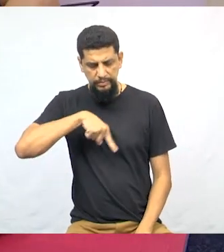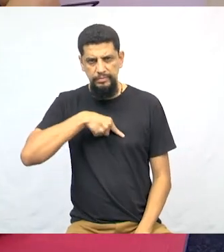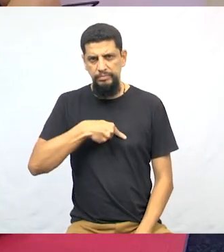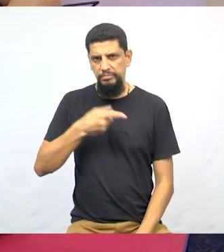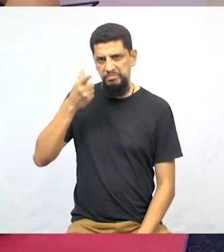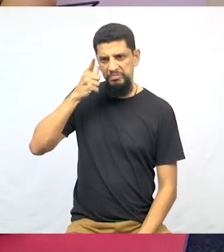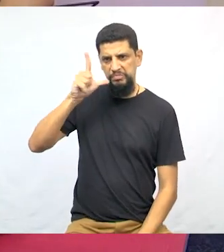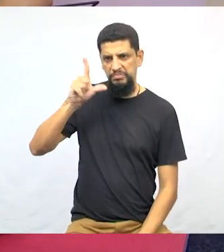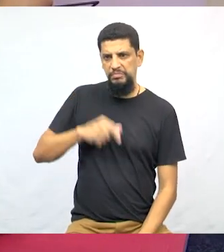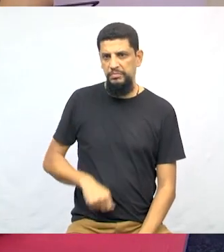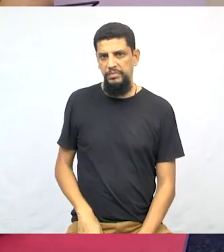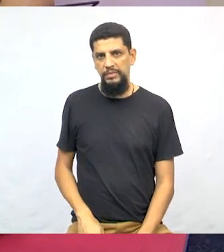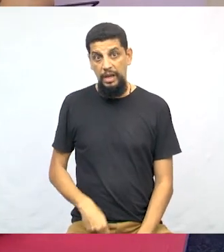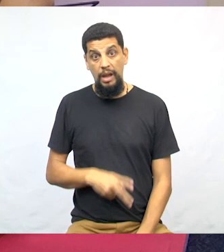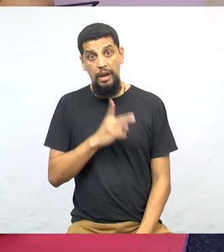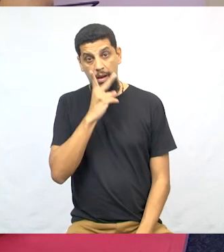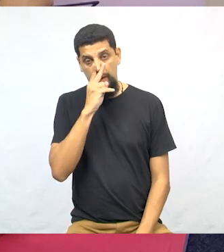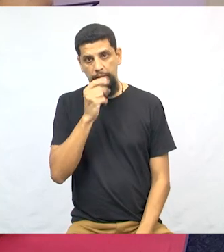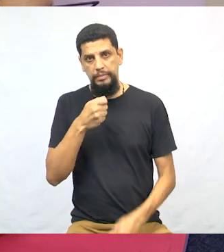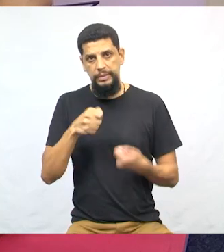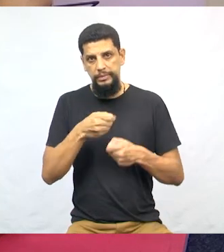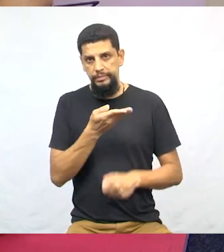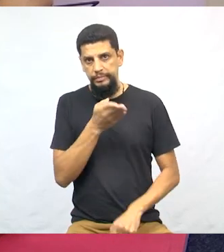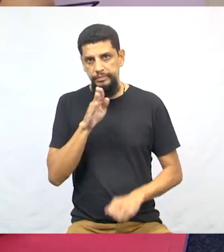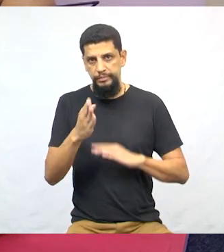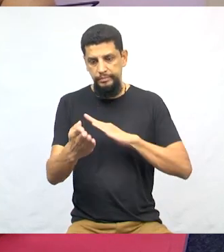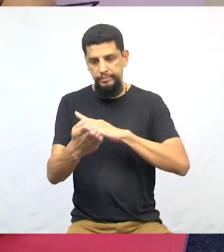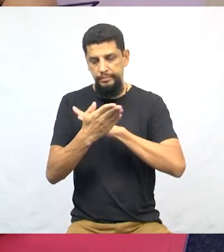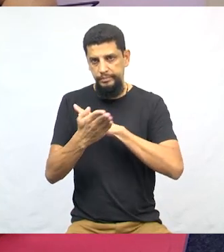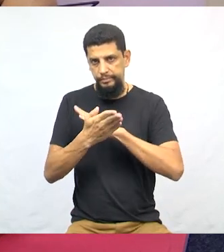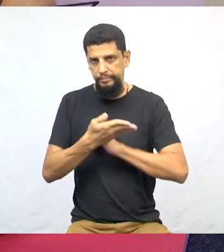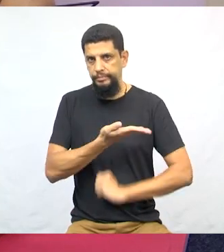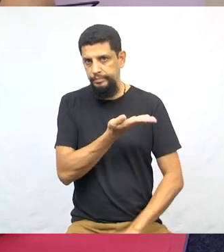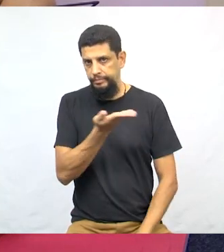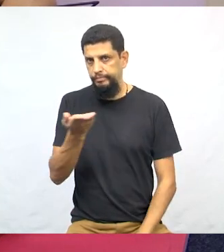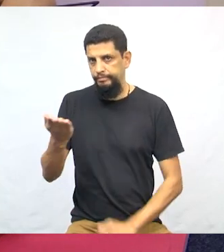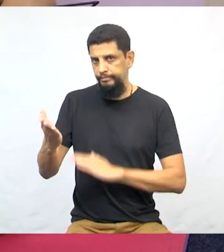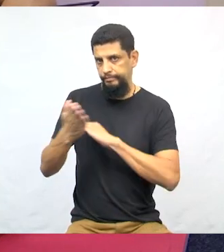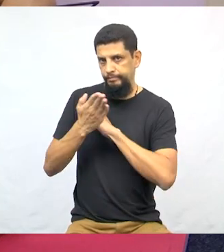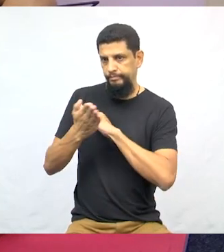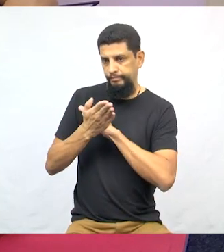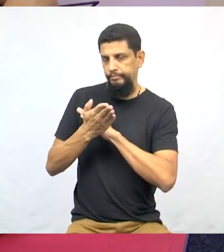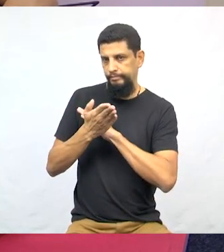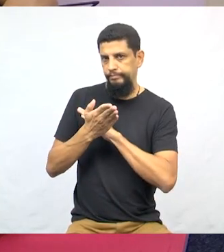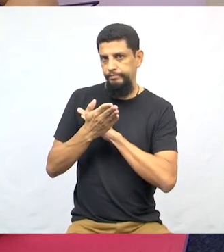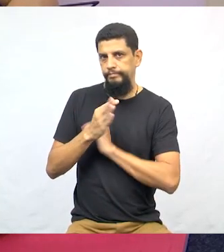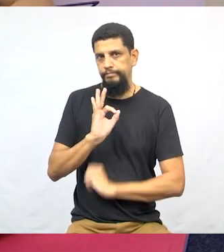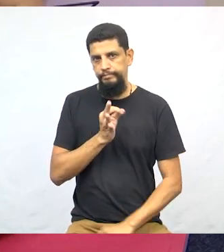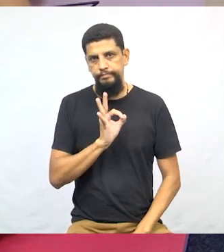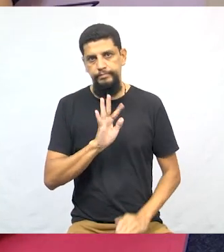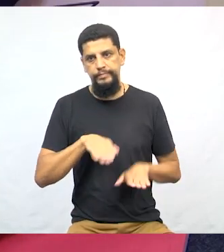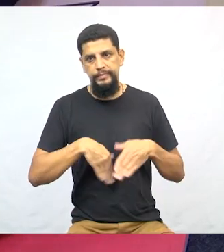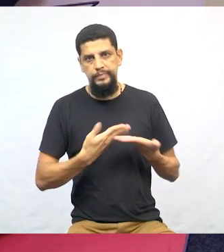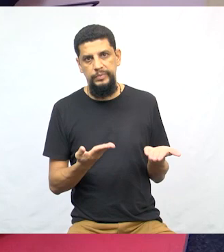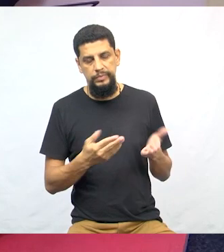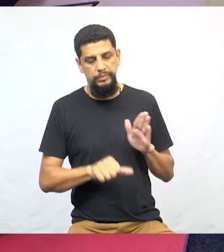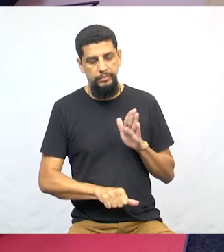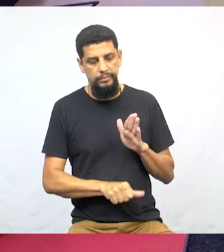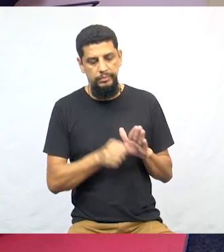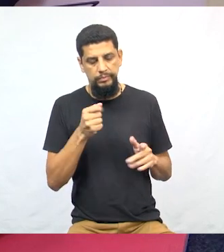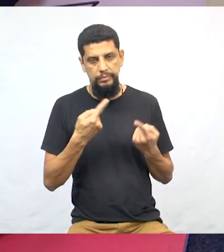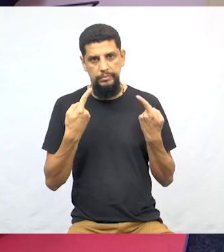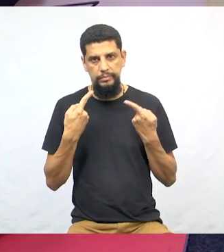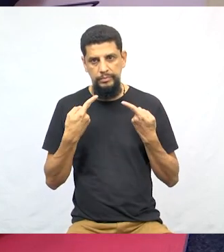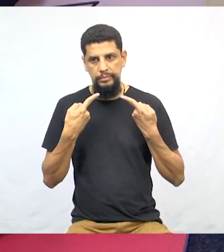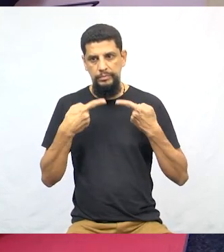que a gente consegue, professora Suzy? Eu acho que precisa da ajuda de vocês também. Isso mesmo. Então, o